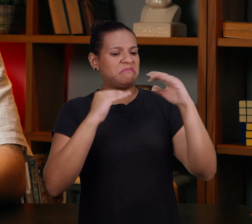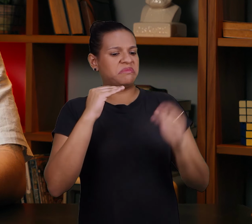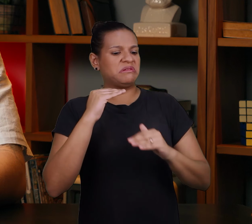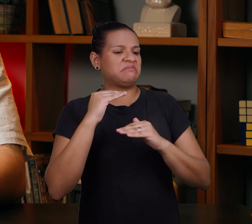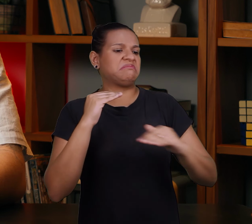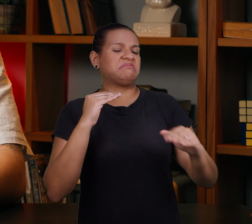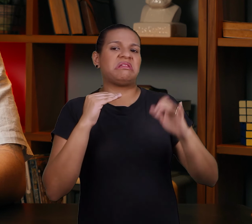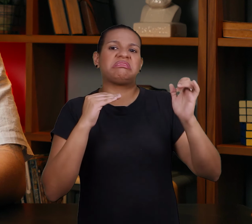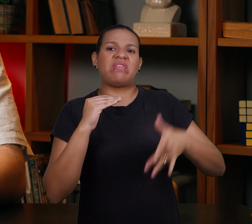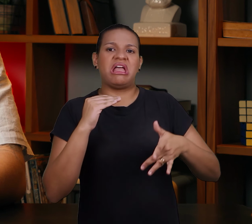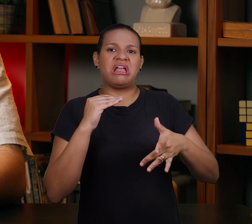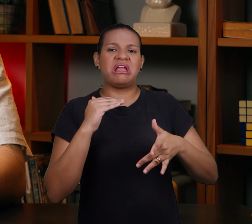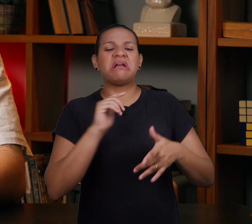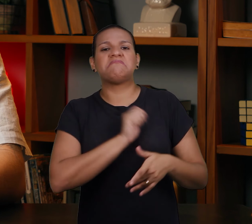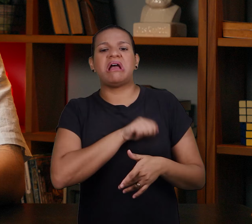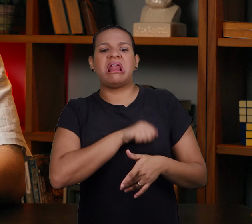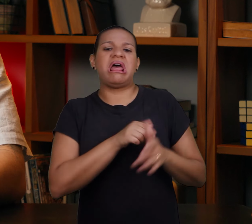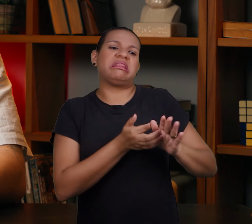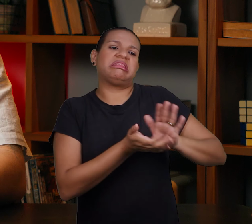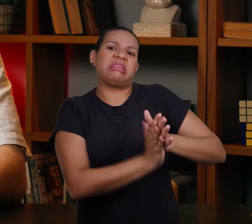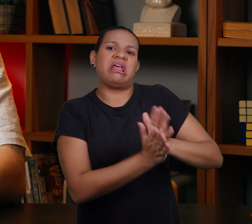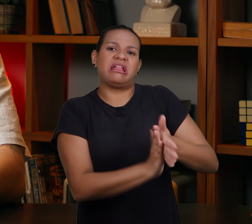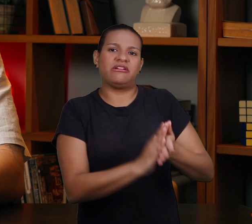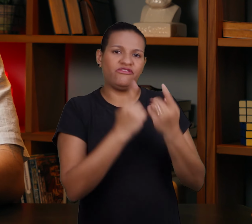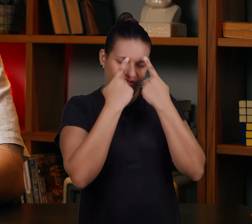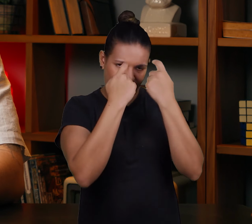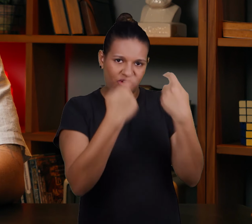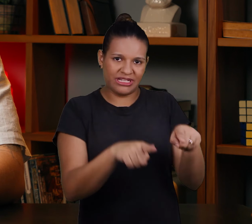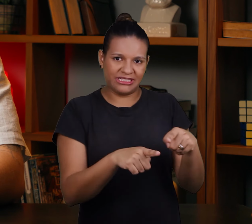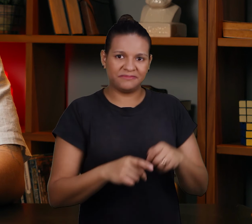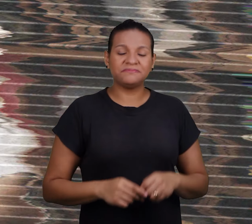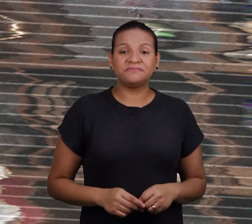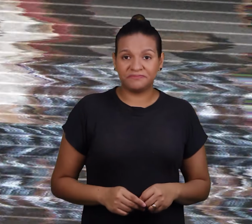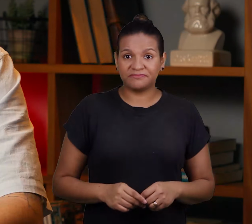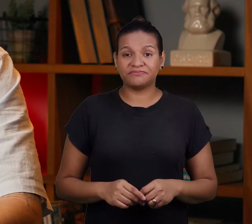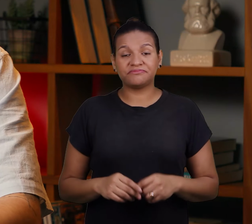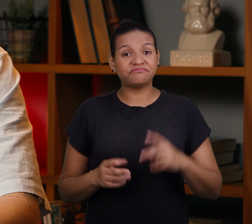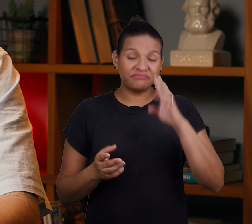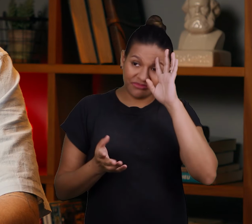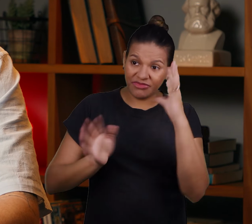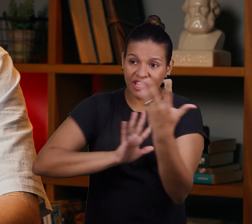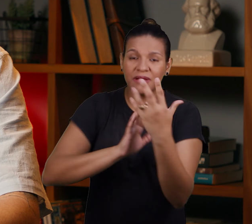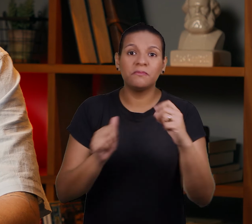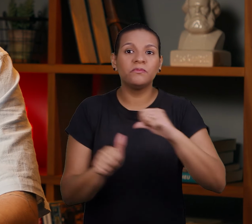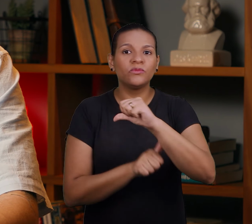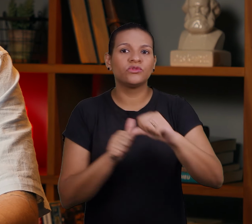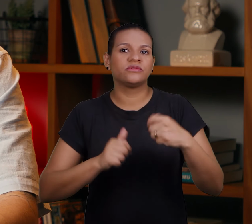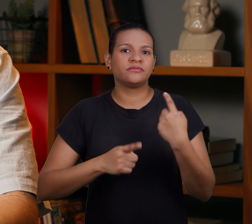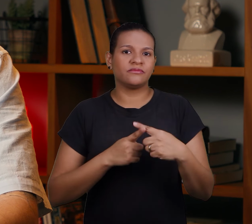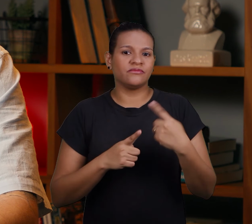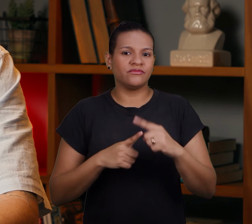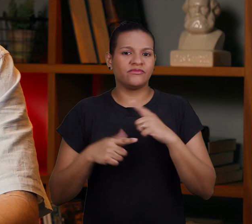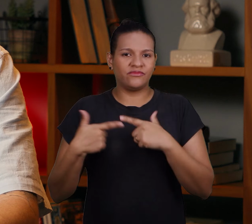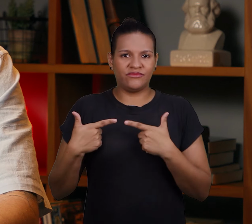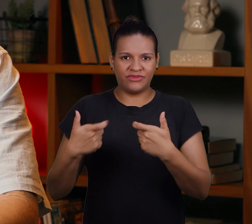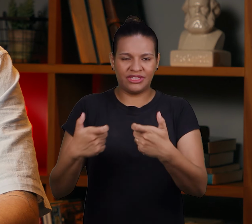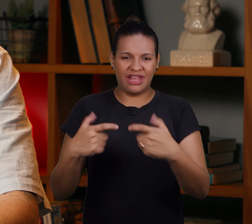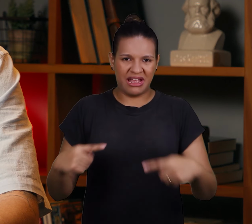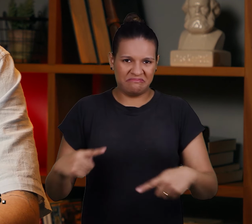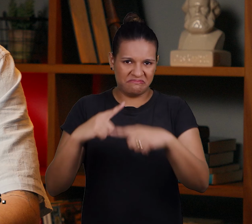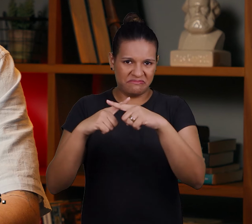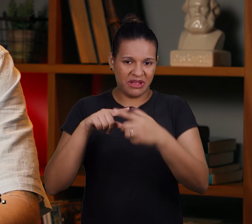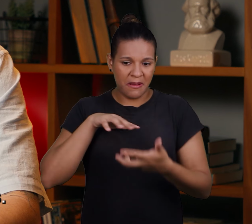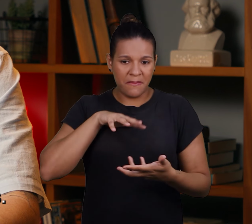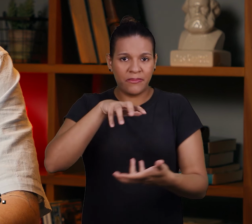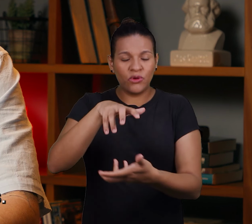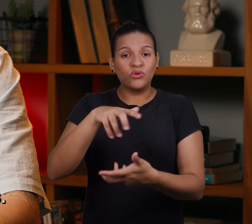seus padrões era considerado bárbaro, e a barbárie justifica a violência. O dono desse discurso só mudou porque depois da Segunda Guerra